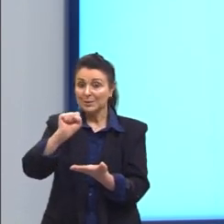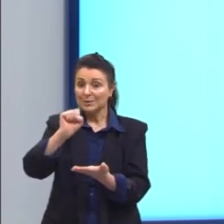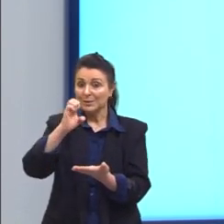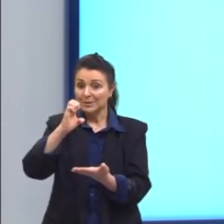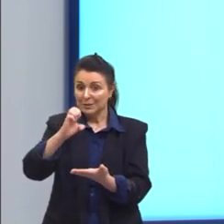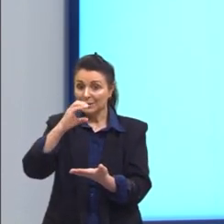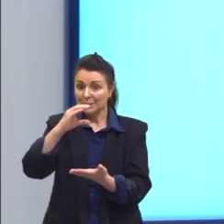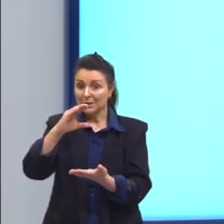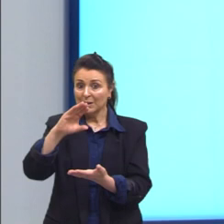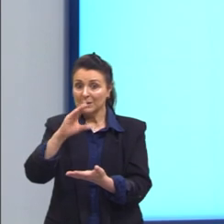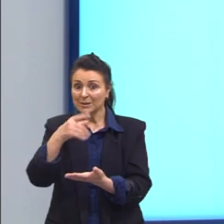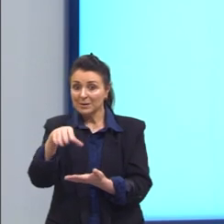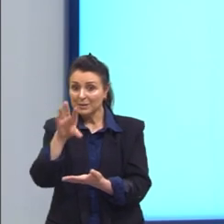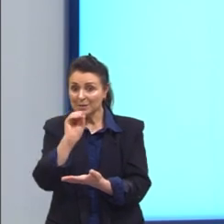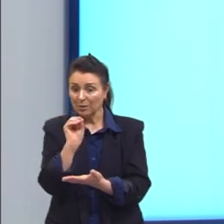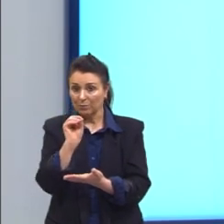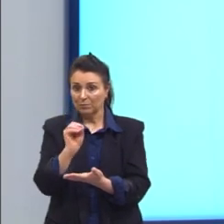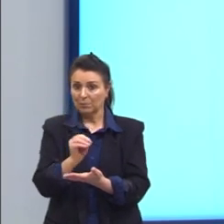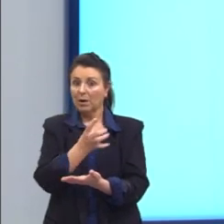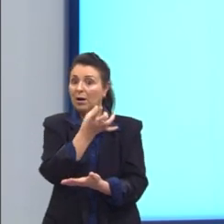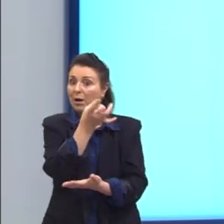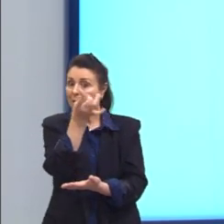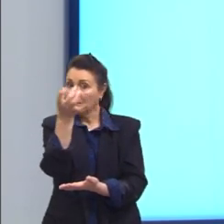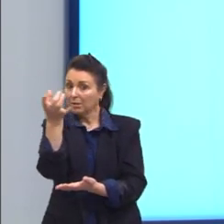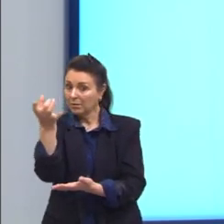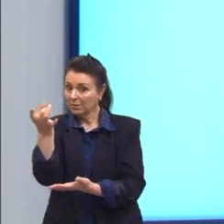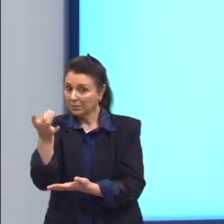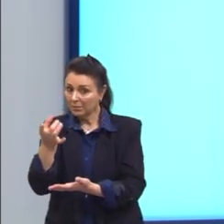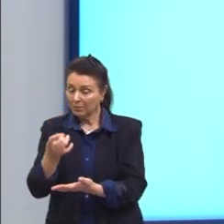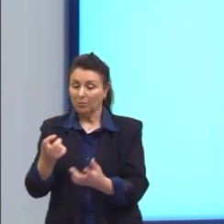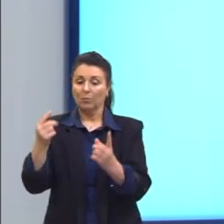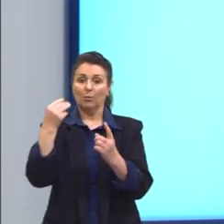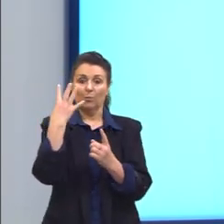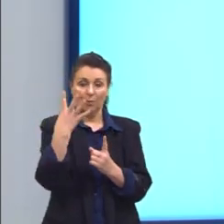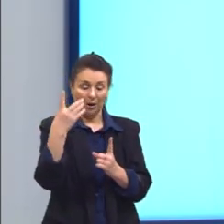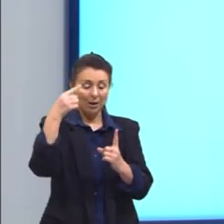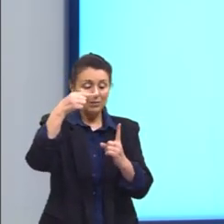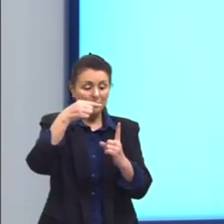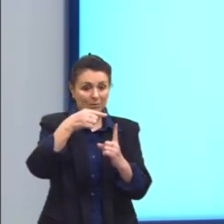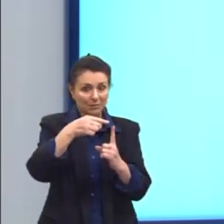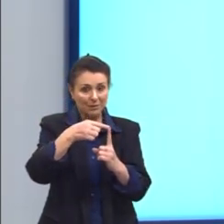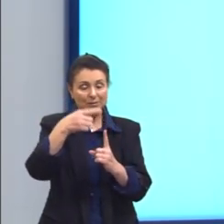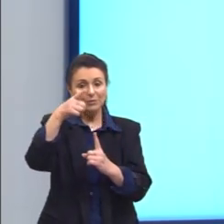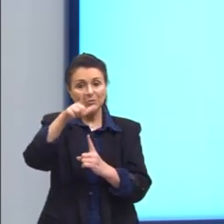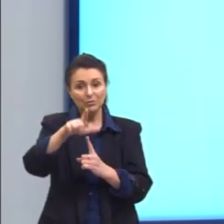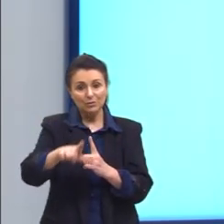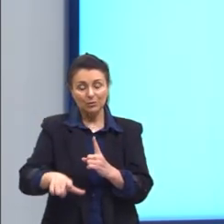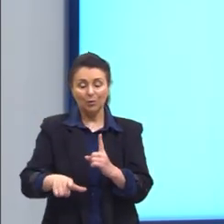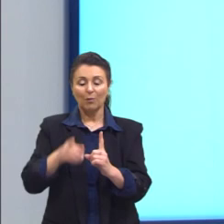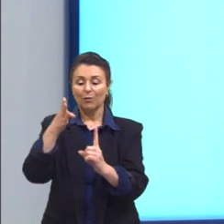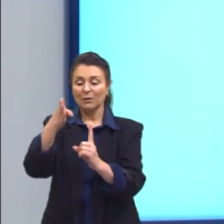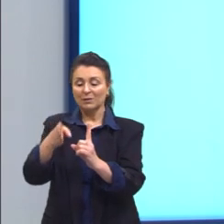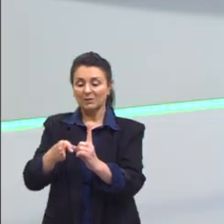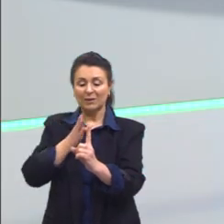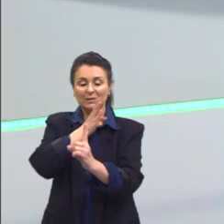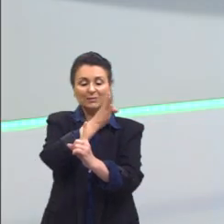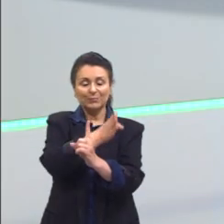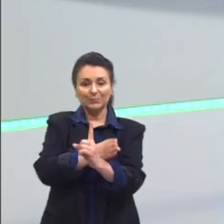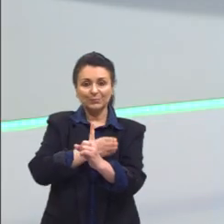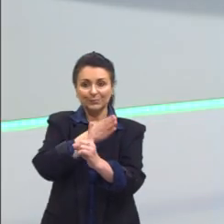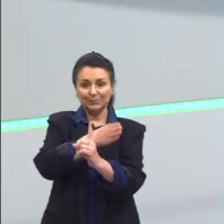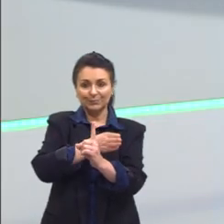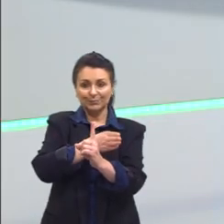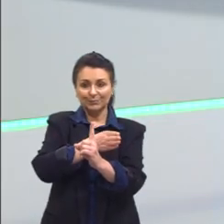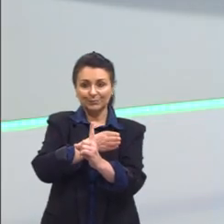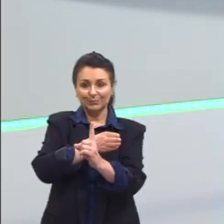uma delas sobre uma das faces então novamente né Quatro vértices e Aqui nós temos Então as faces laterais